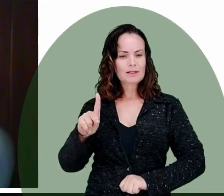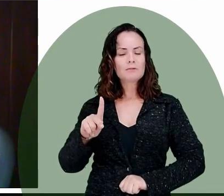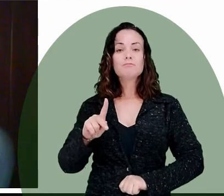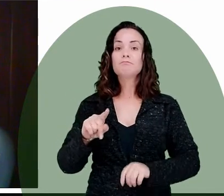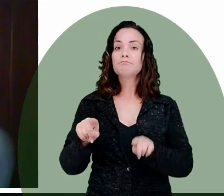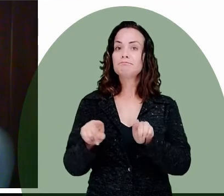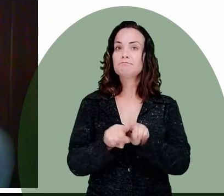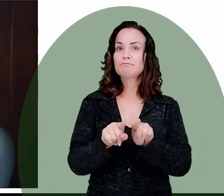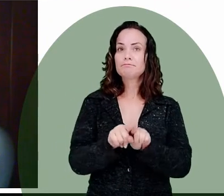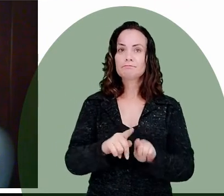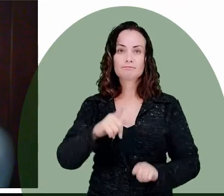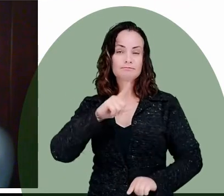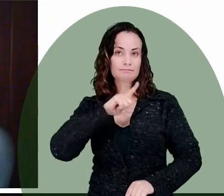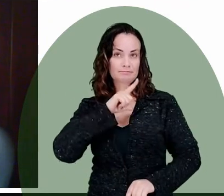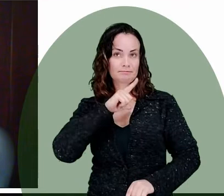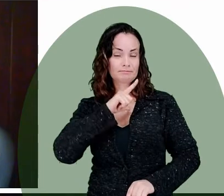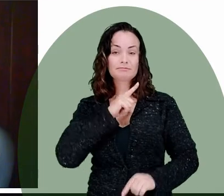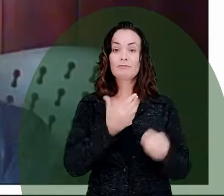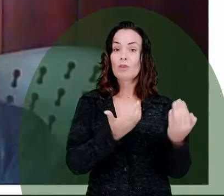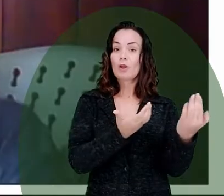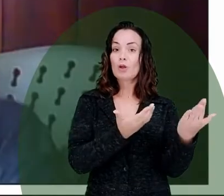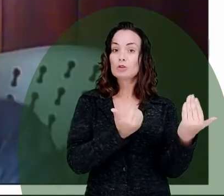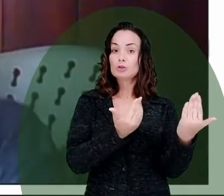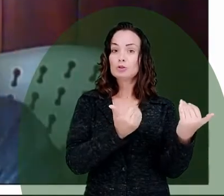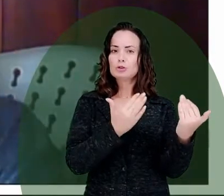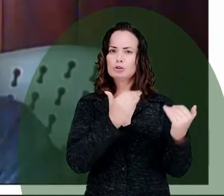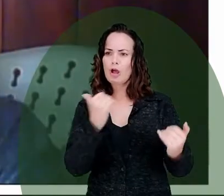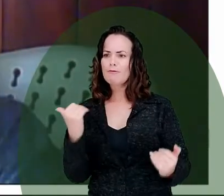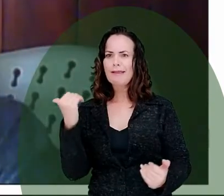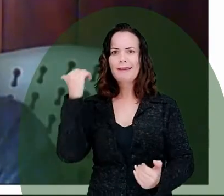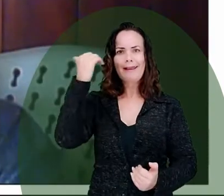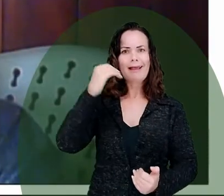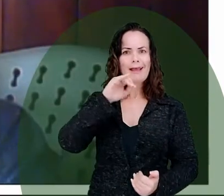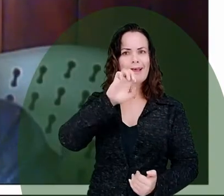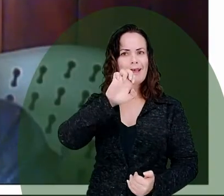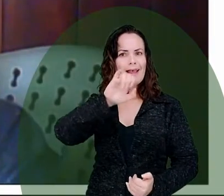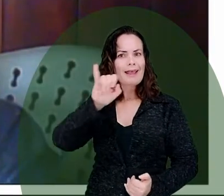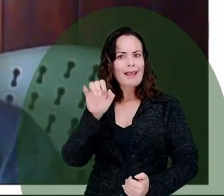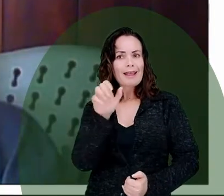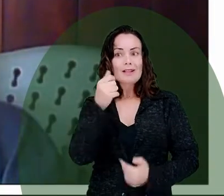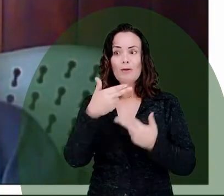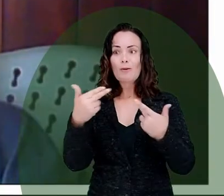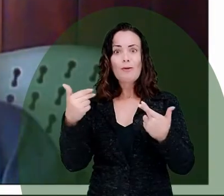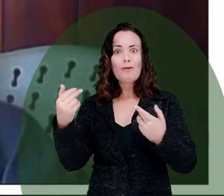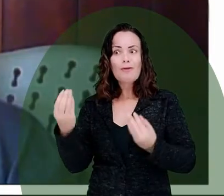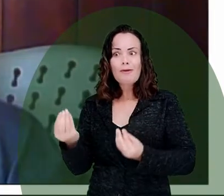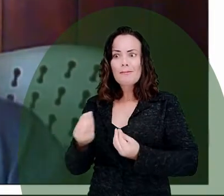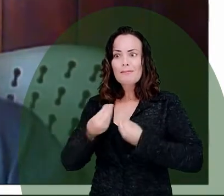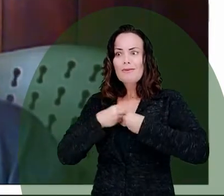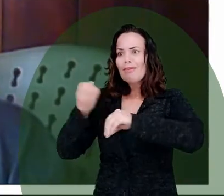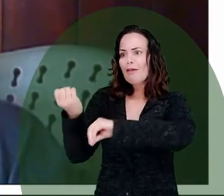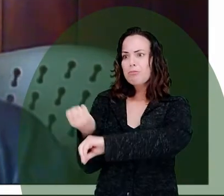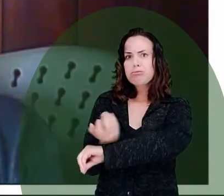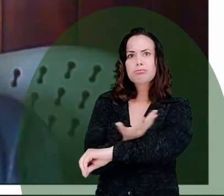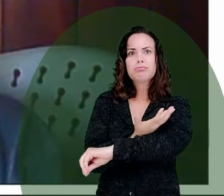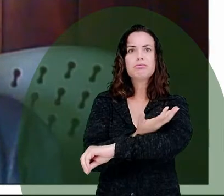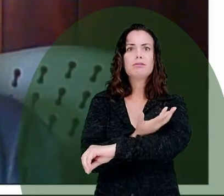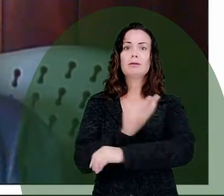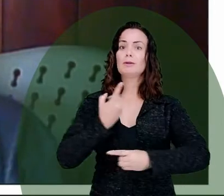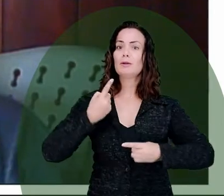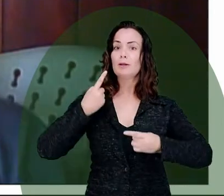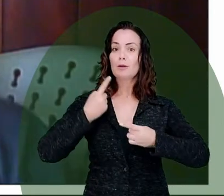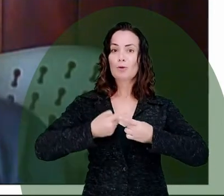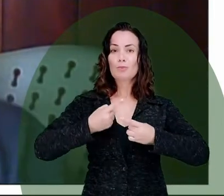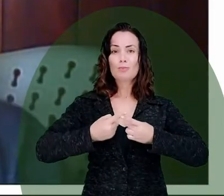nós tivemos para jovens e adultos. Foi das coisas que mais me emocionou. Porque aí